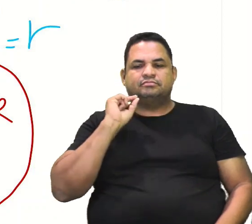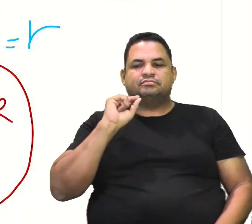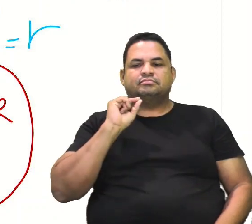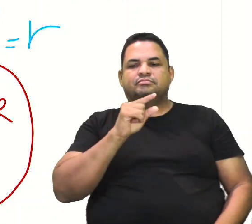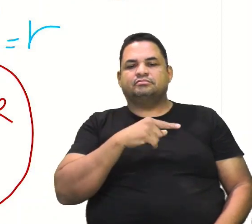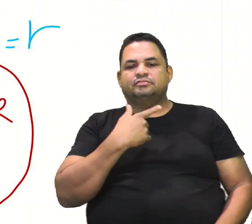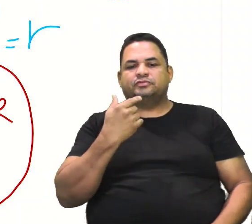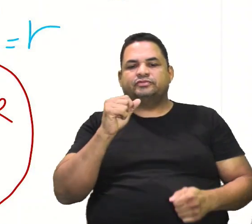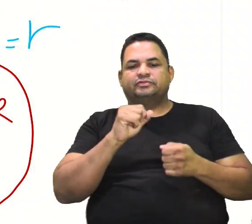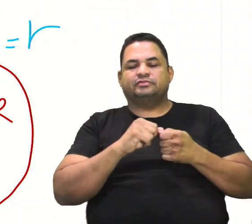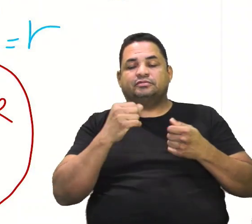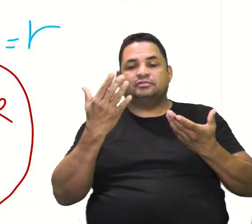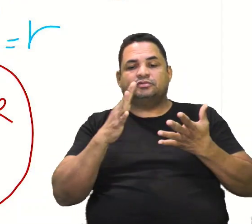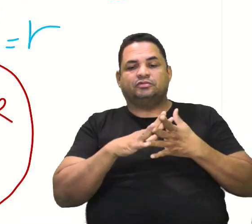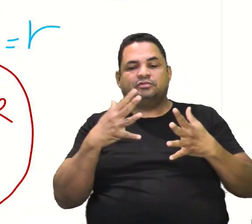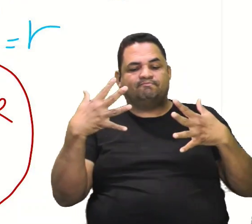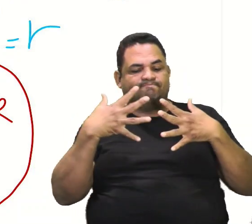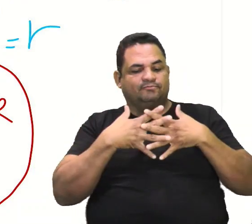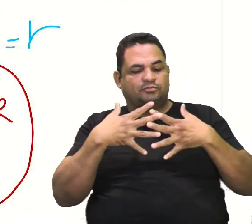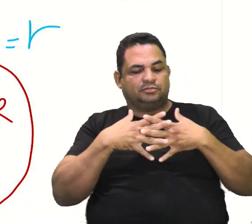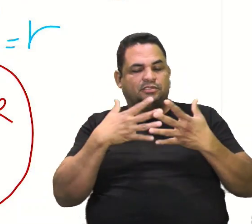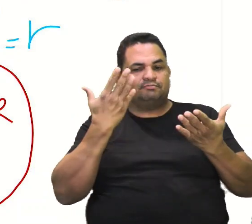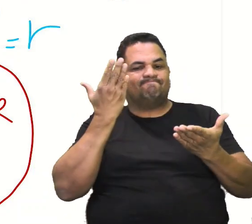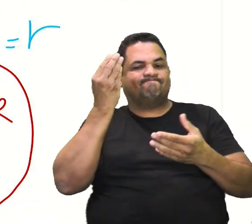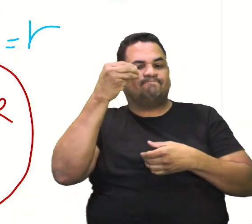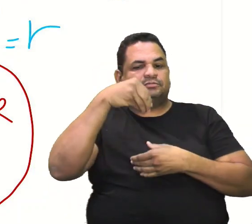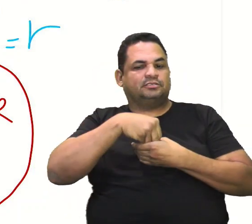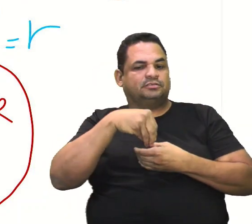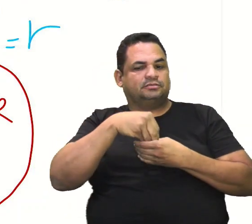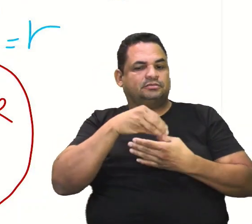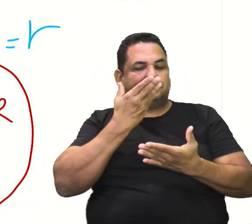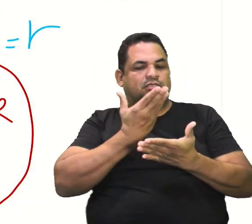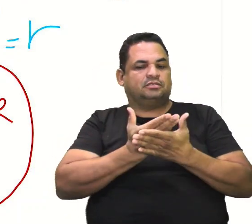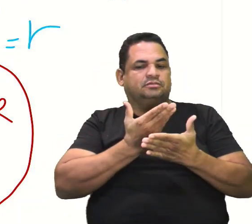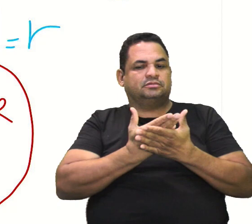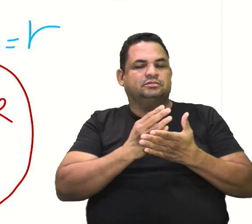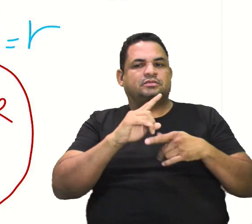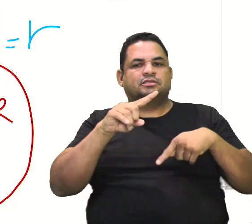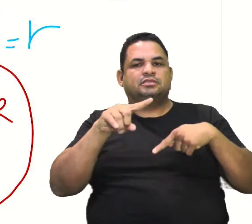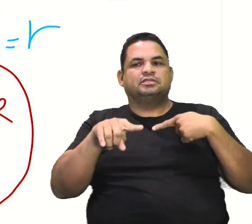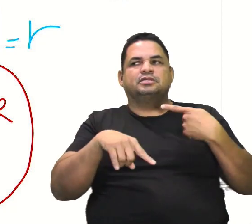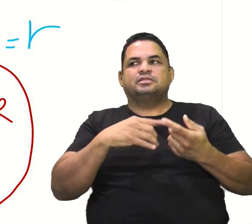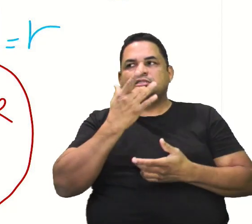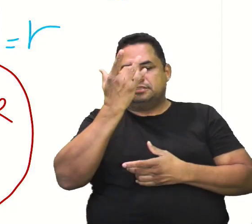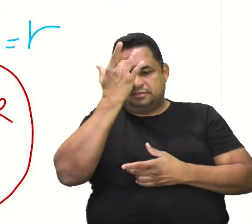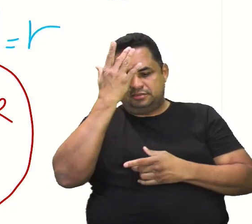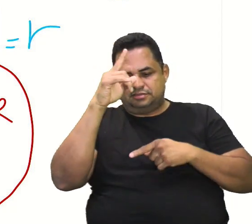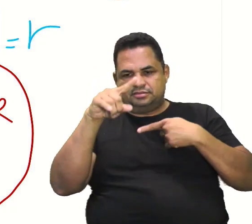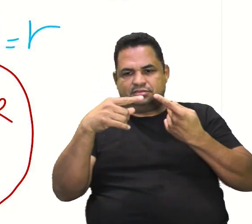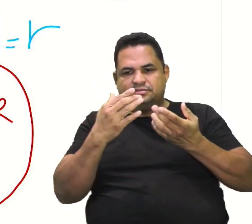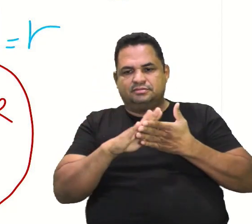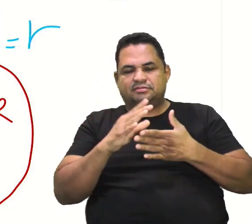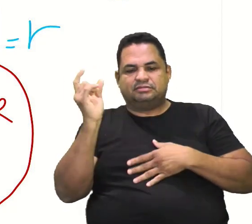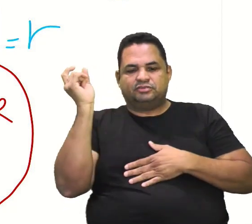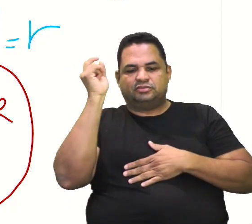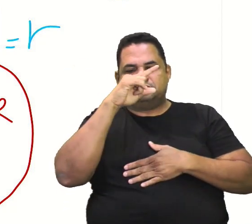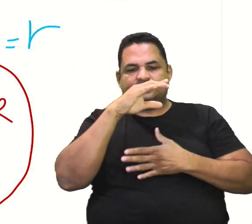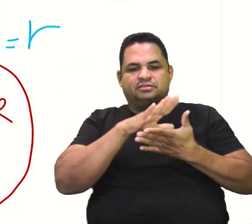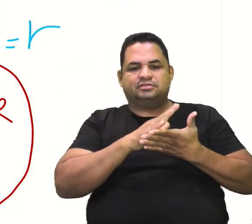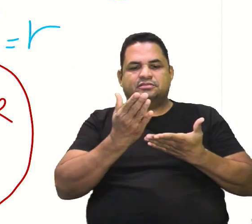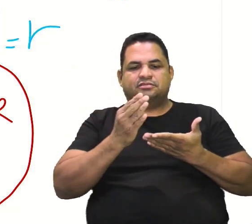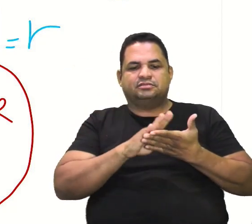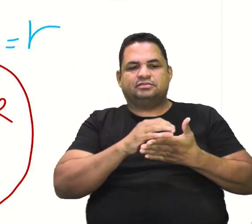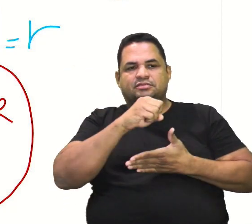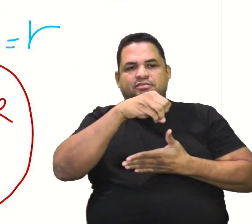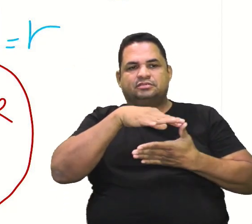fazendo agora os mais complicados na aula, né? Para não falarem depois, eles fazem os mais fáceis lá, depois colocam os mais difíceis